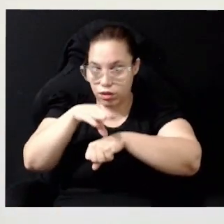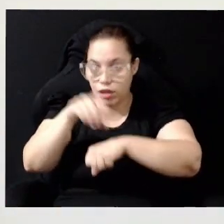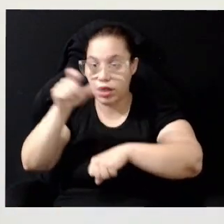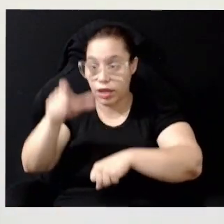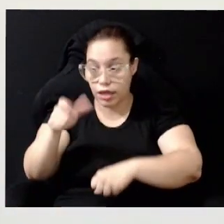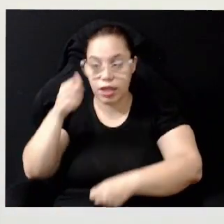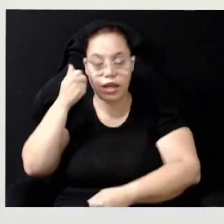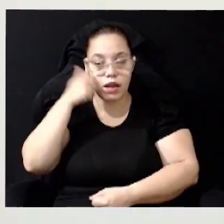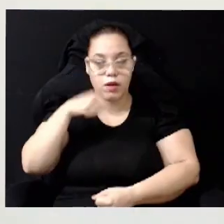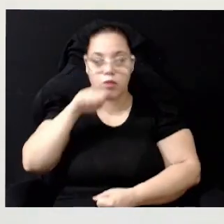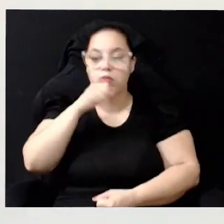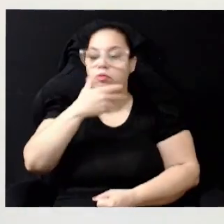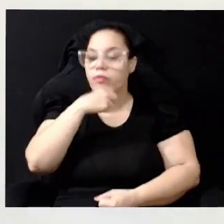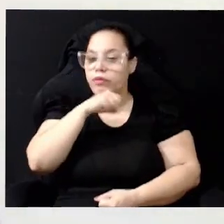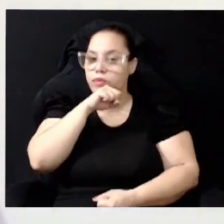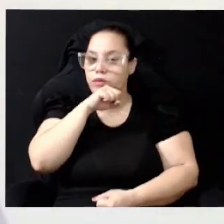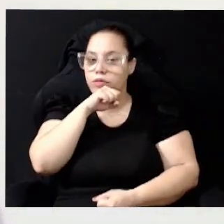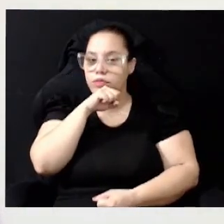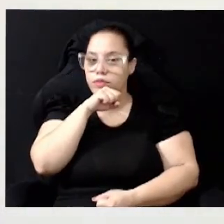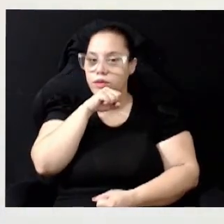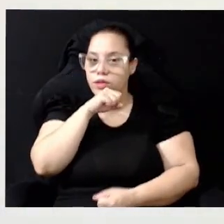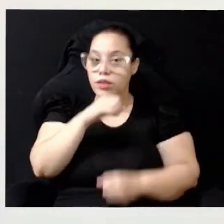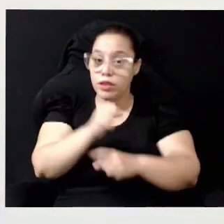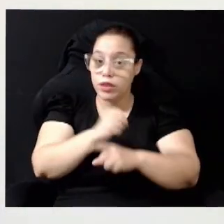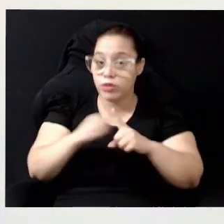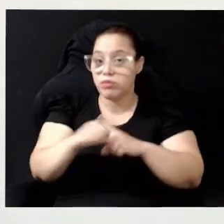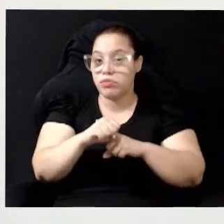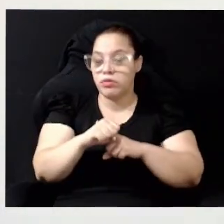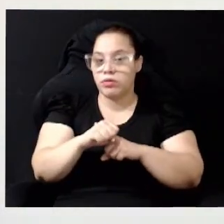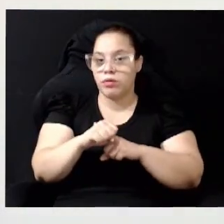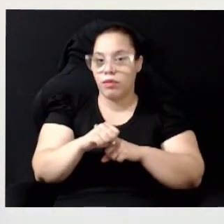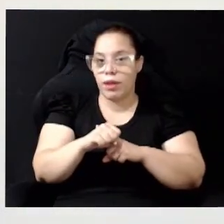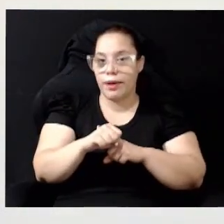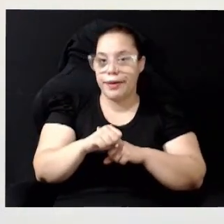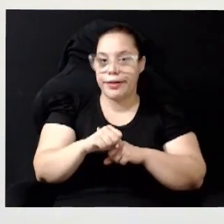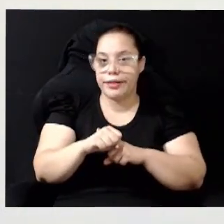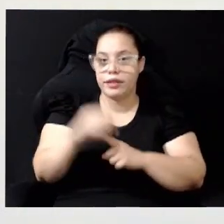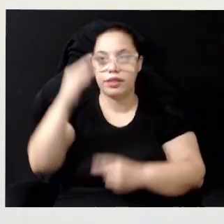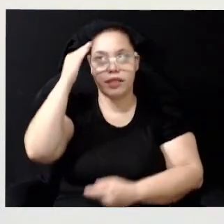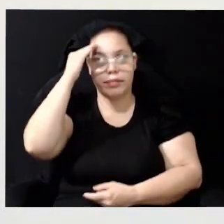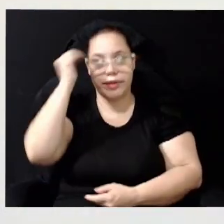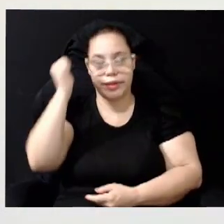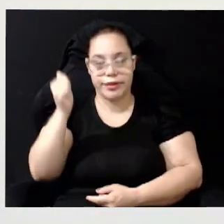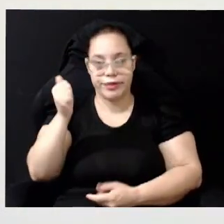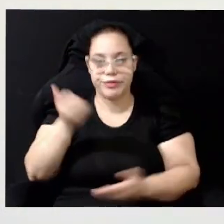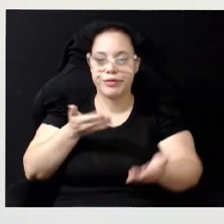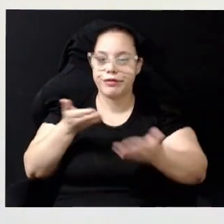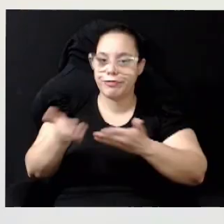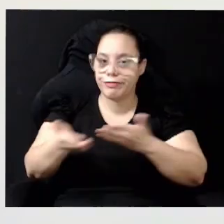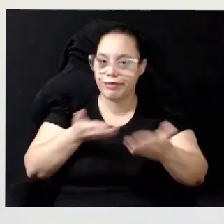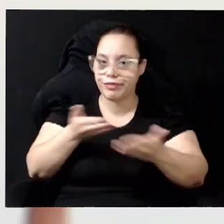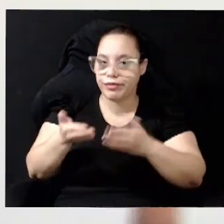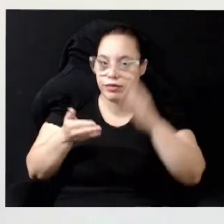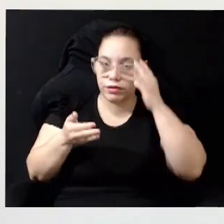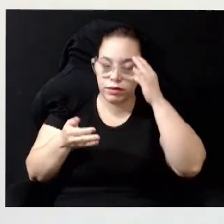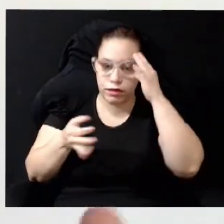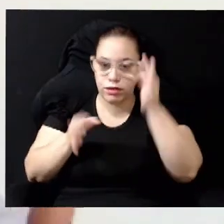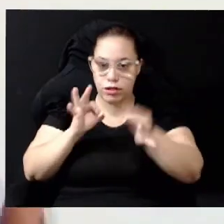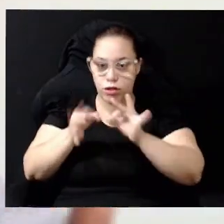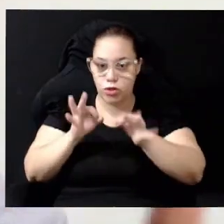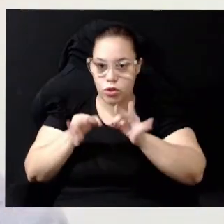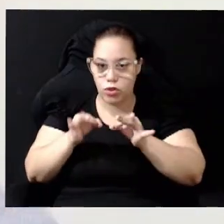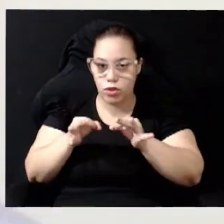pais, nesses momentos mais de sociais mesmo, é saberem lidar com o julgamento externo, ou seja,